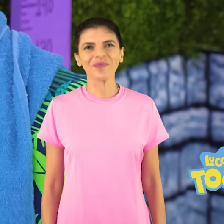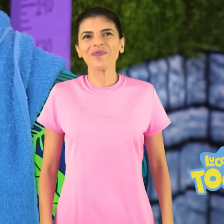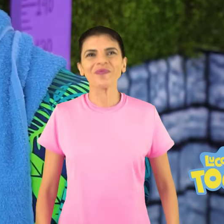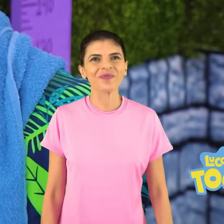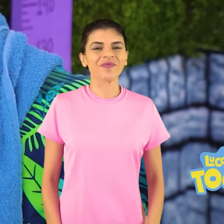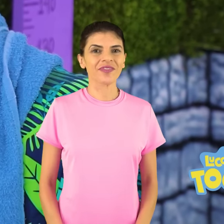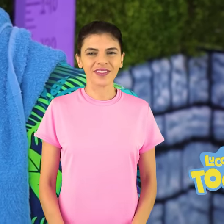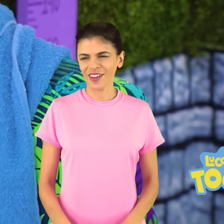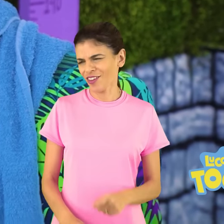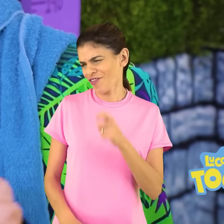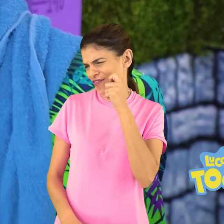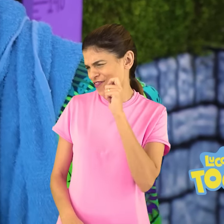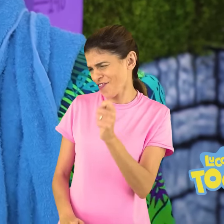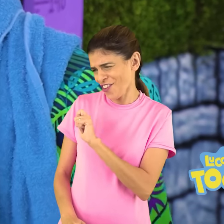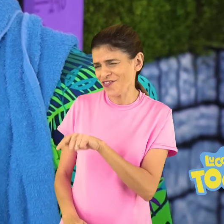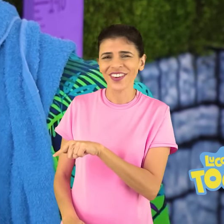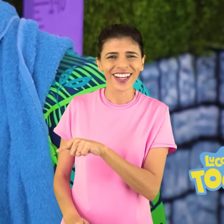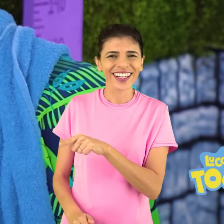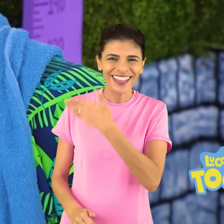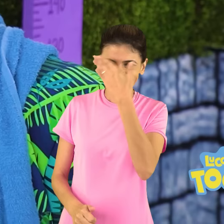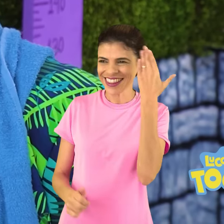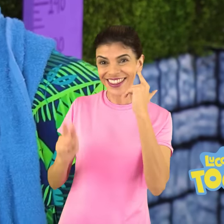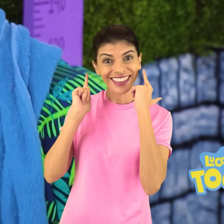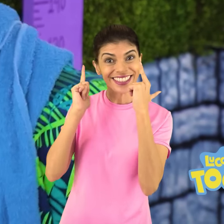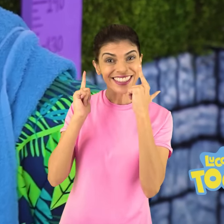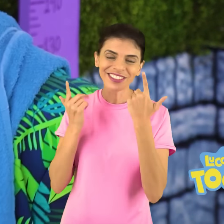Que fofinha ela se divertindo